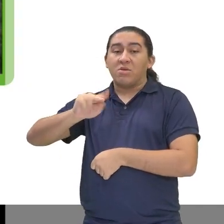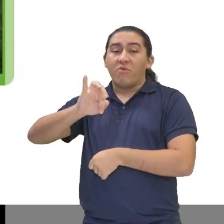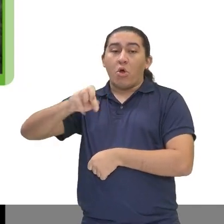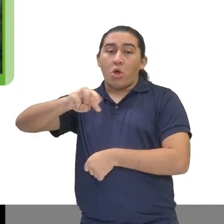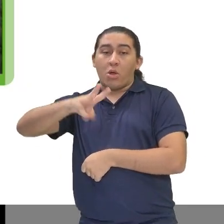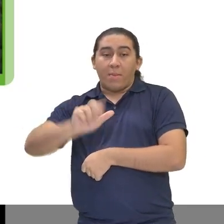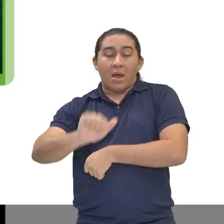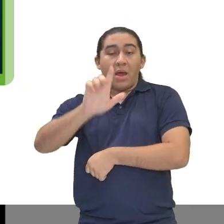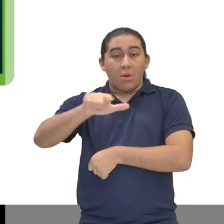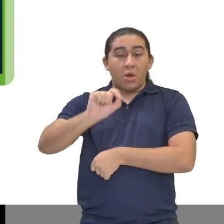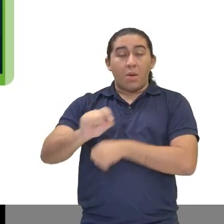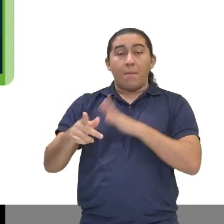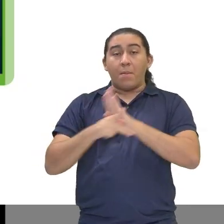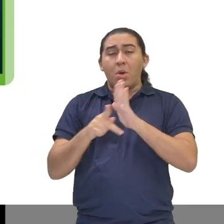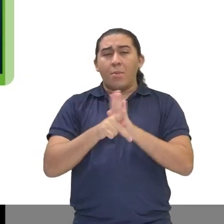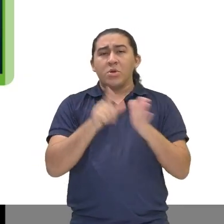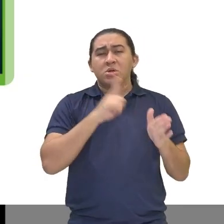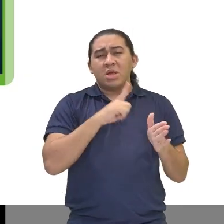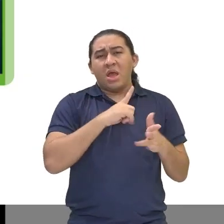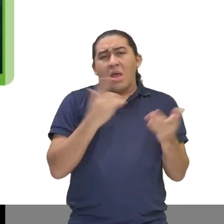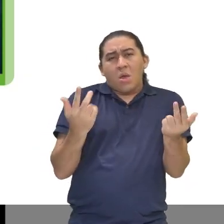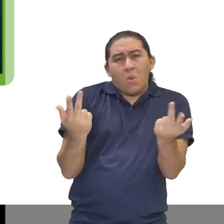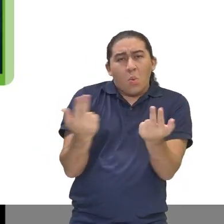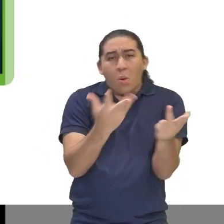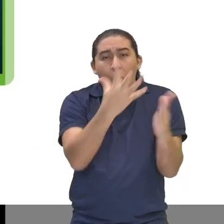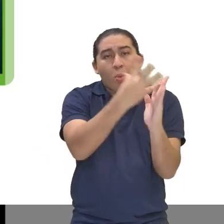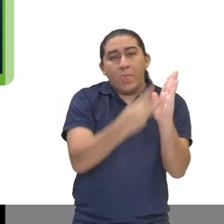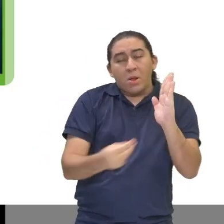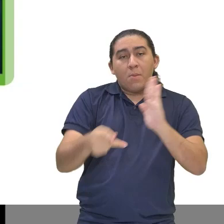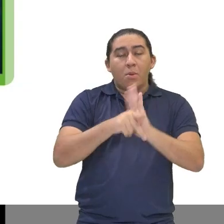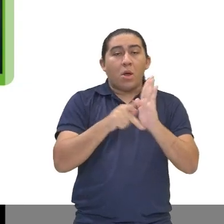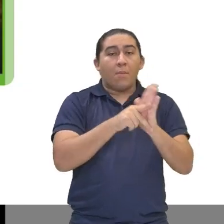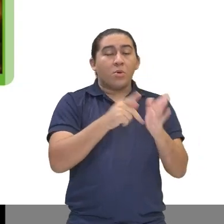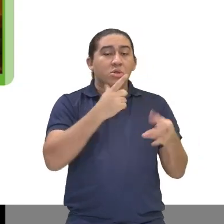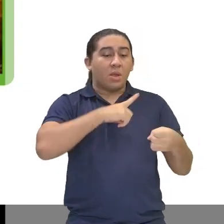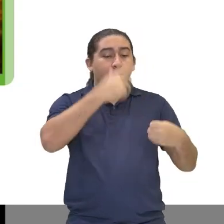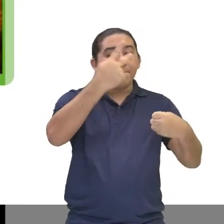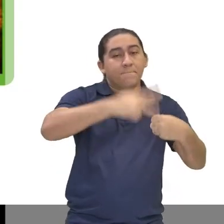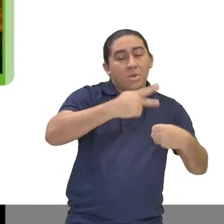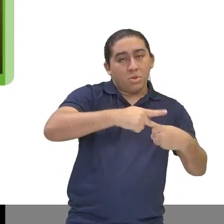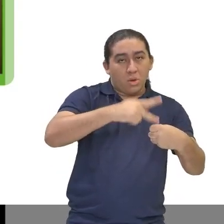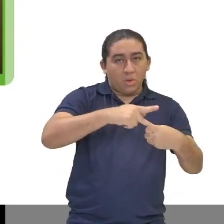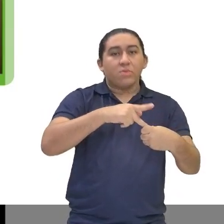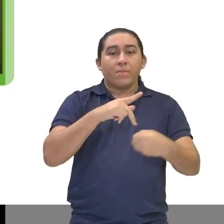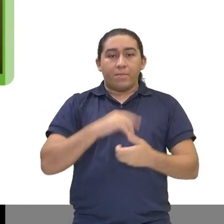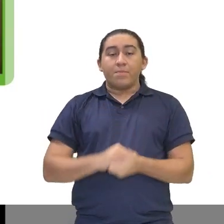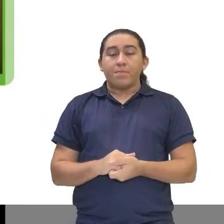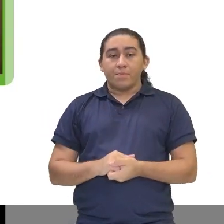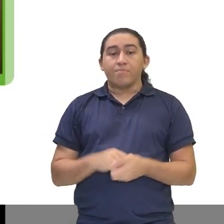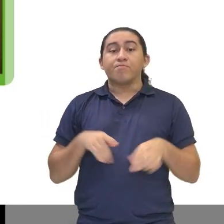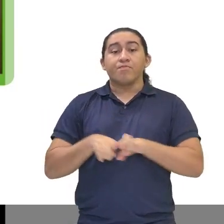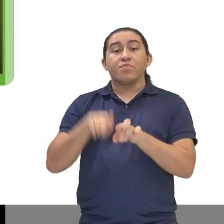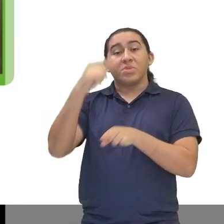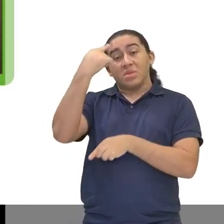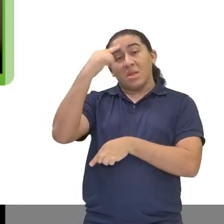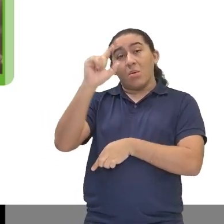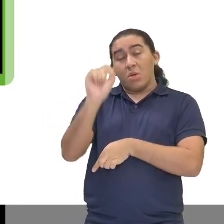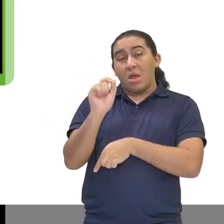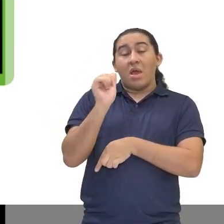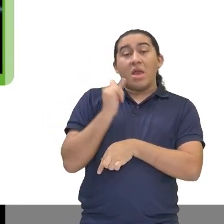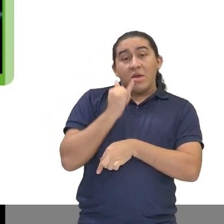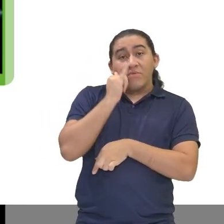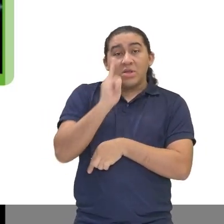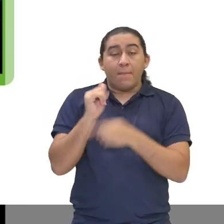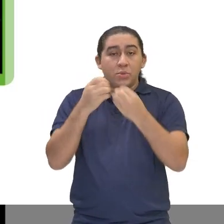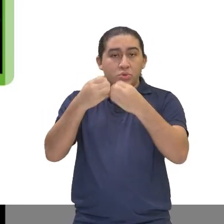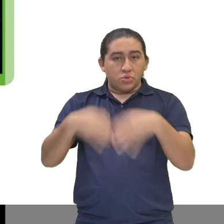de exploração de petróleo em alto mar, ou seja, em áreas em que o homem não está presente. E a ideia é causar o mínimo de impacto